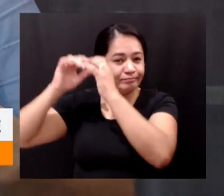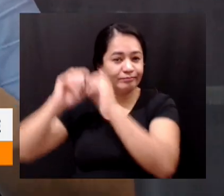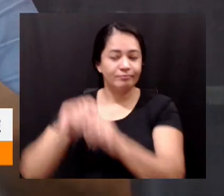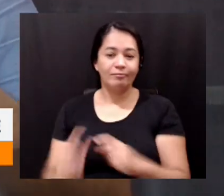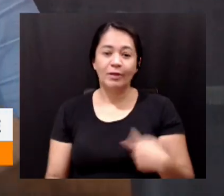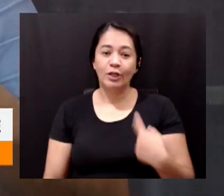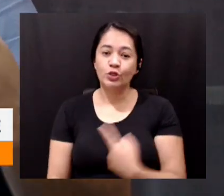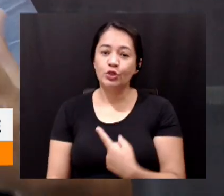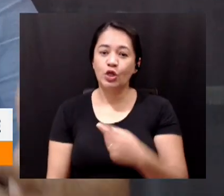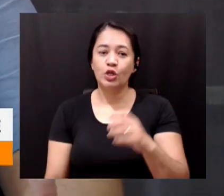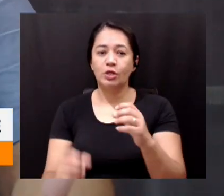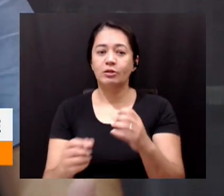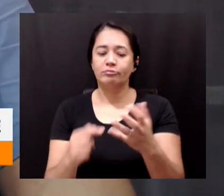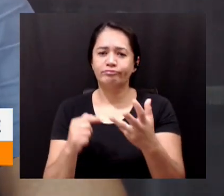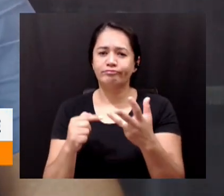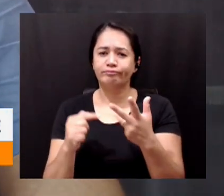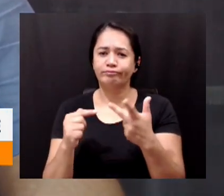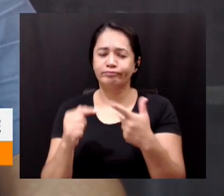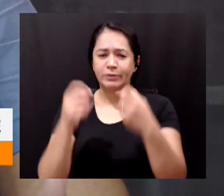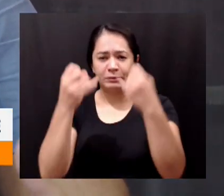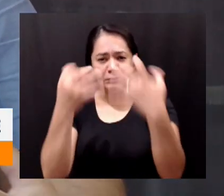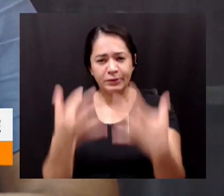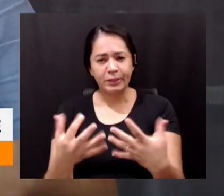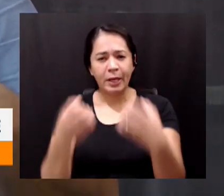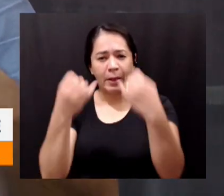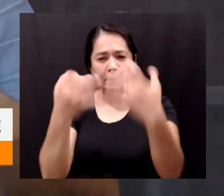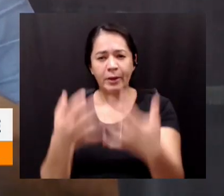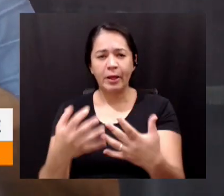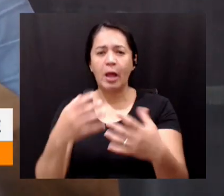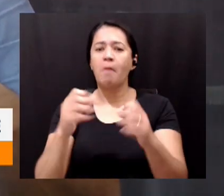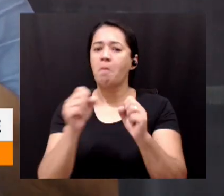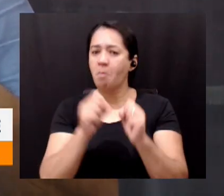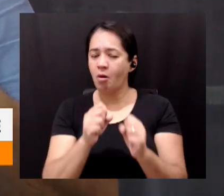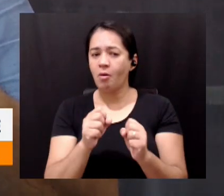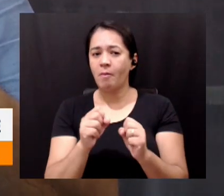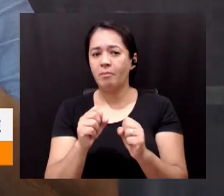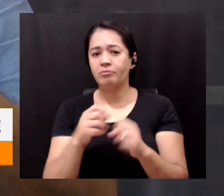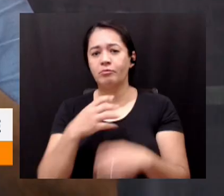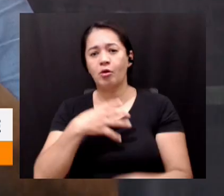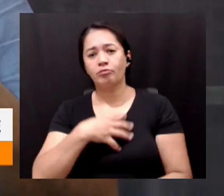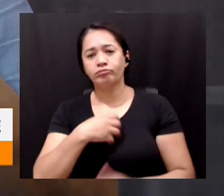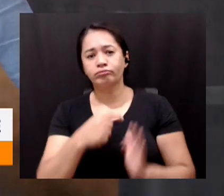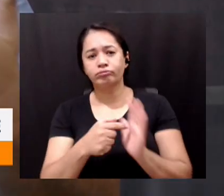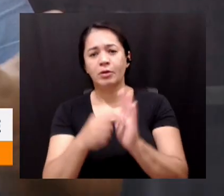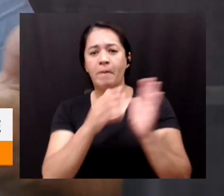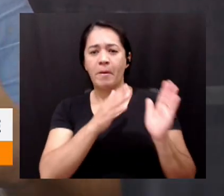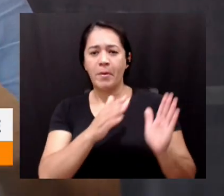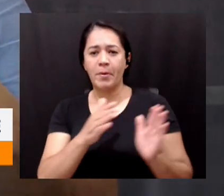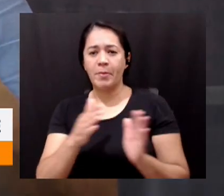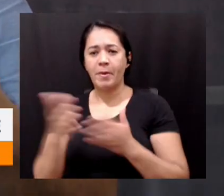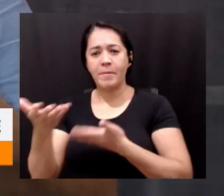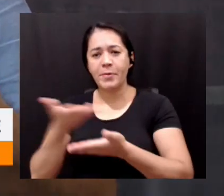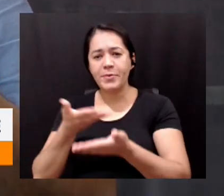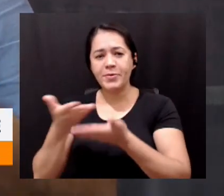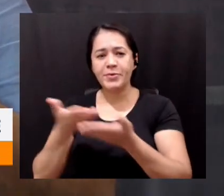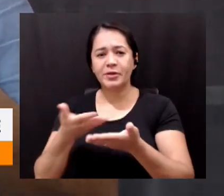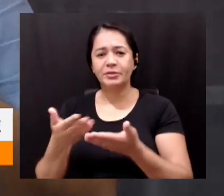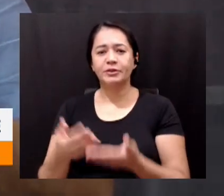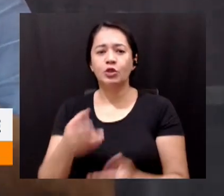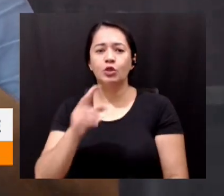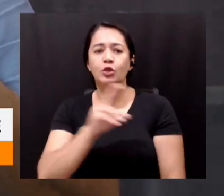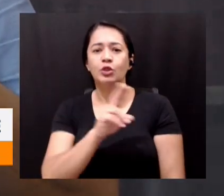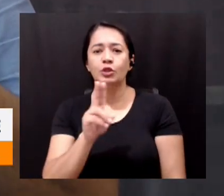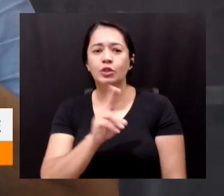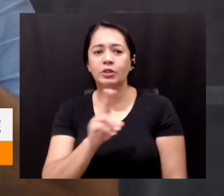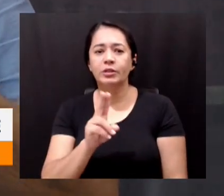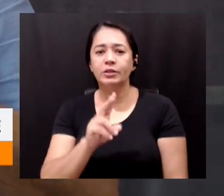diversos processos comportamentais que estão envolvidos nessa, a gente chama de